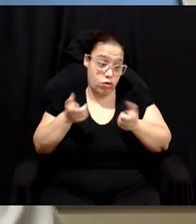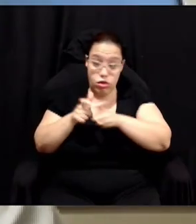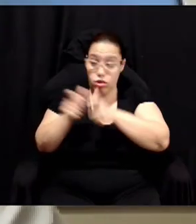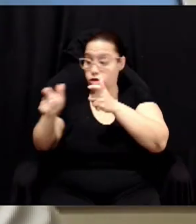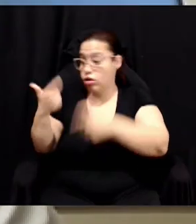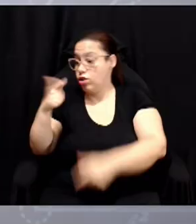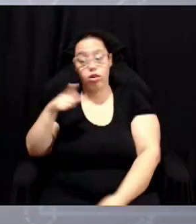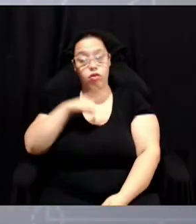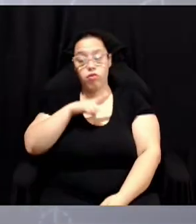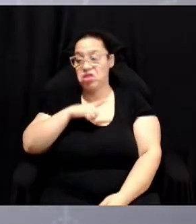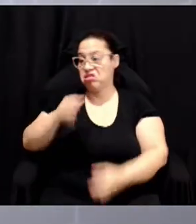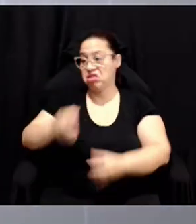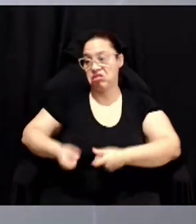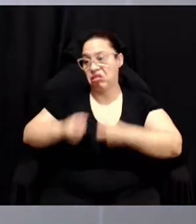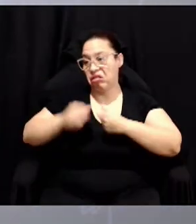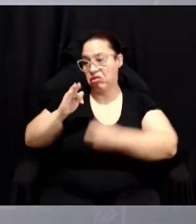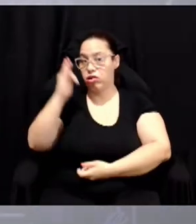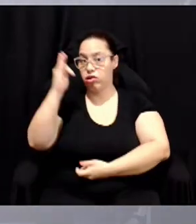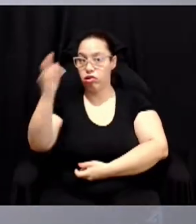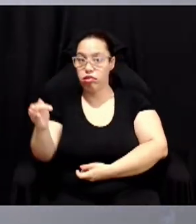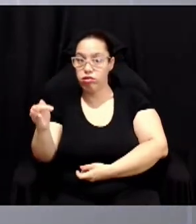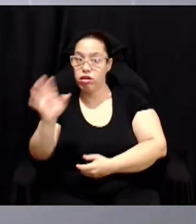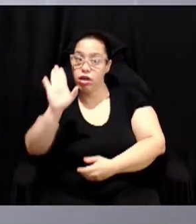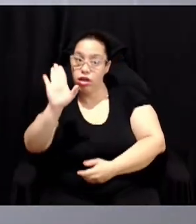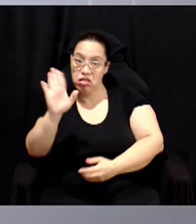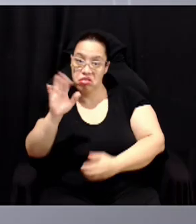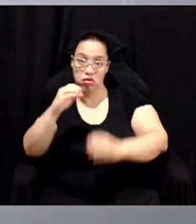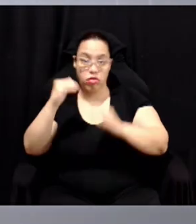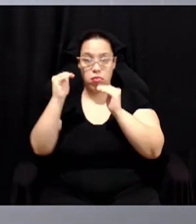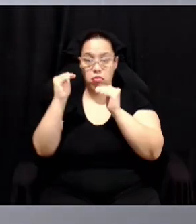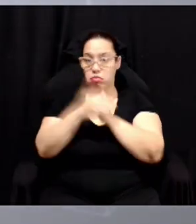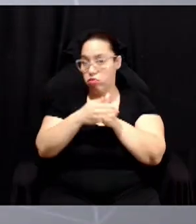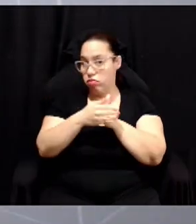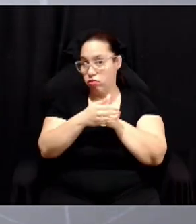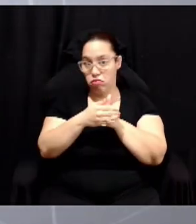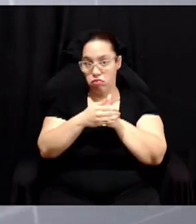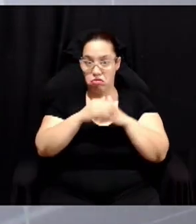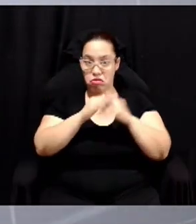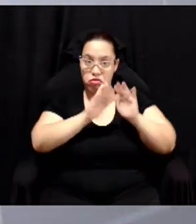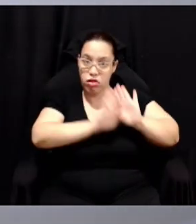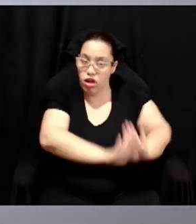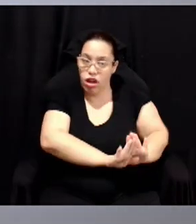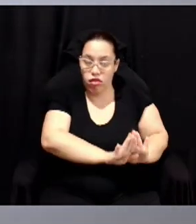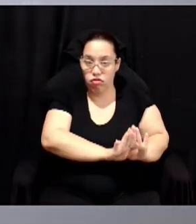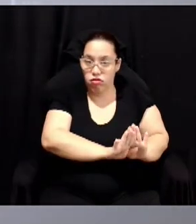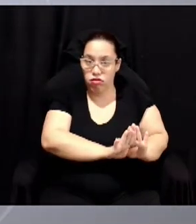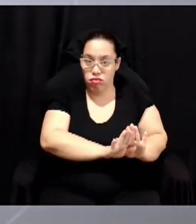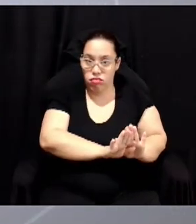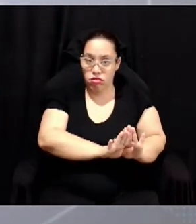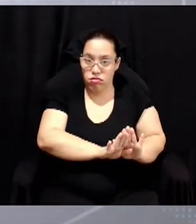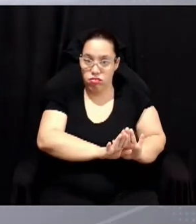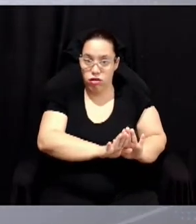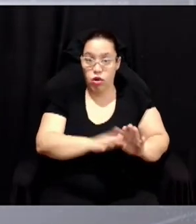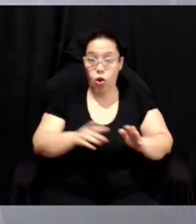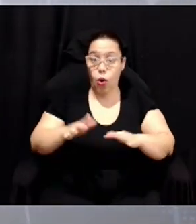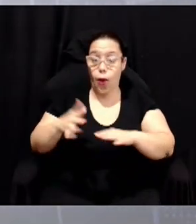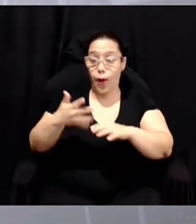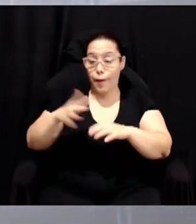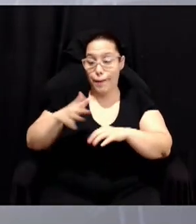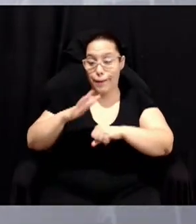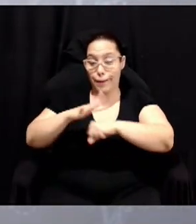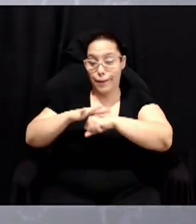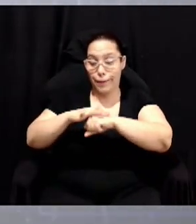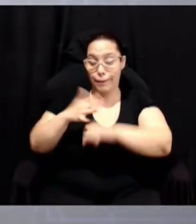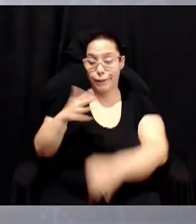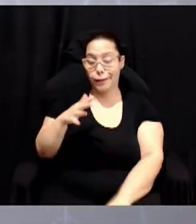câncer, porque os genes estão lá, bloqueados, amortecidos. No Parkinson acontece isso, às vezes a pessoa